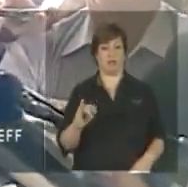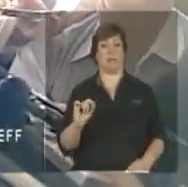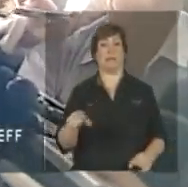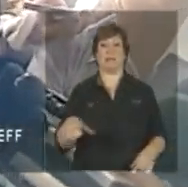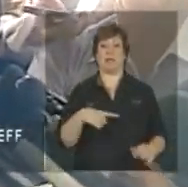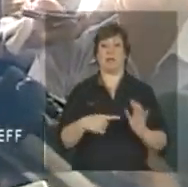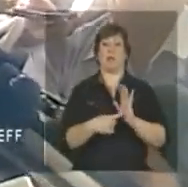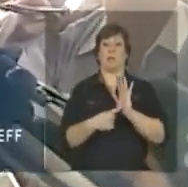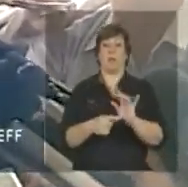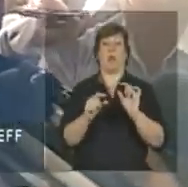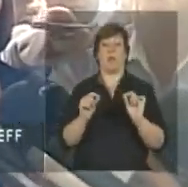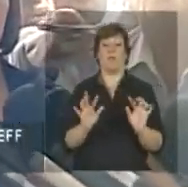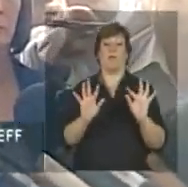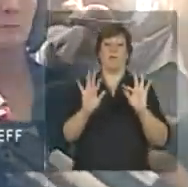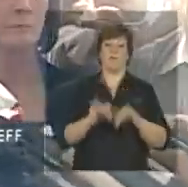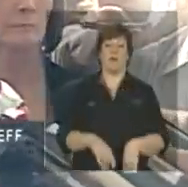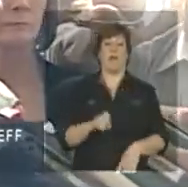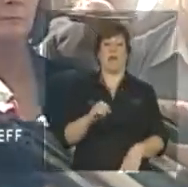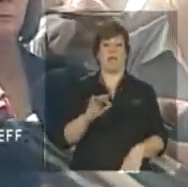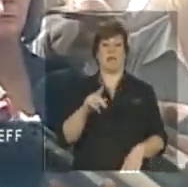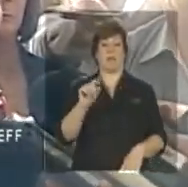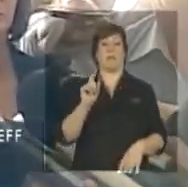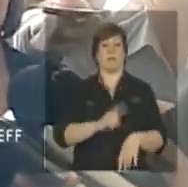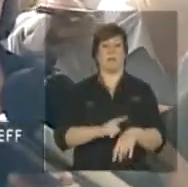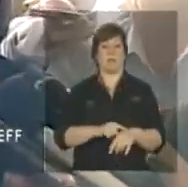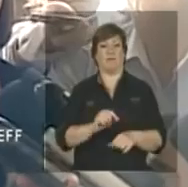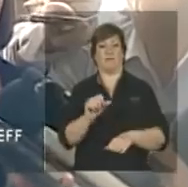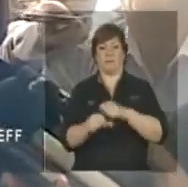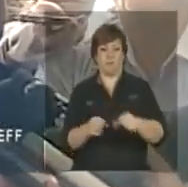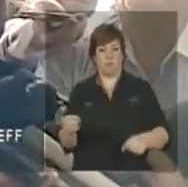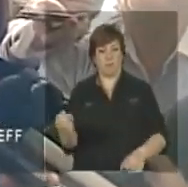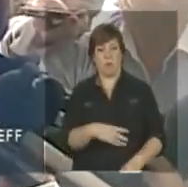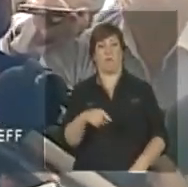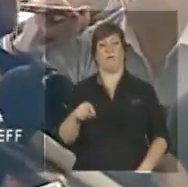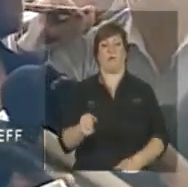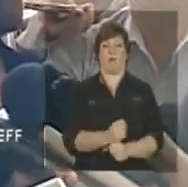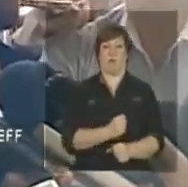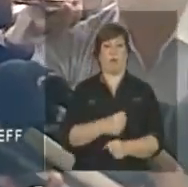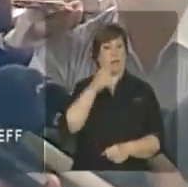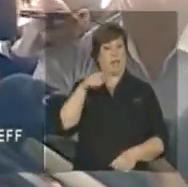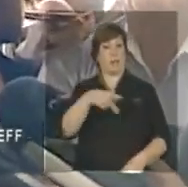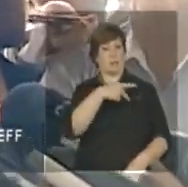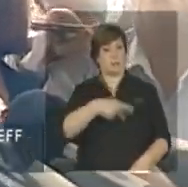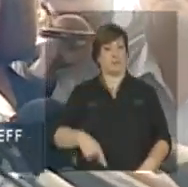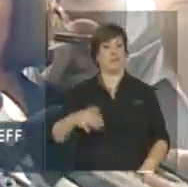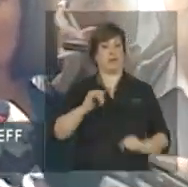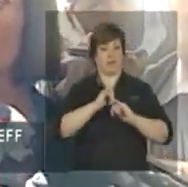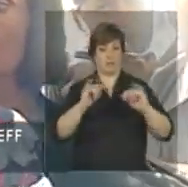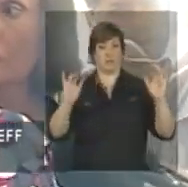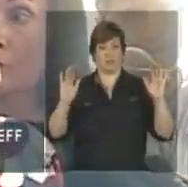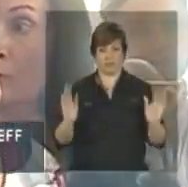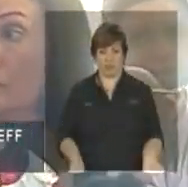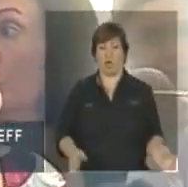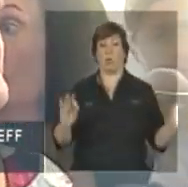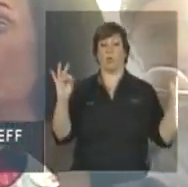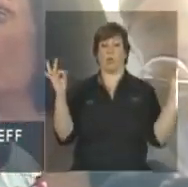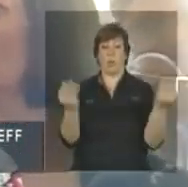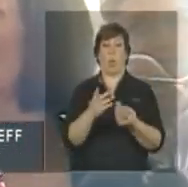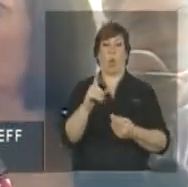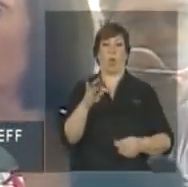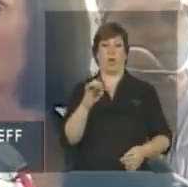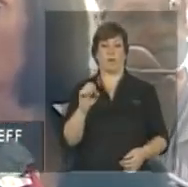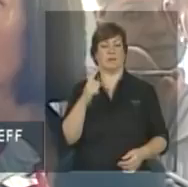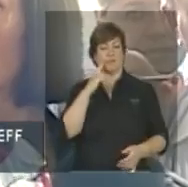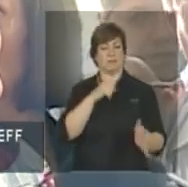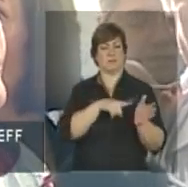o encerramento da etapa de remobilização da obra. A presidenta acabou de anunciar que todos os lotes passaram